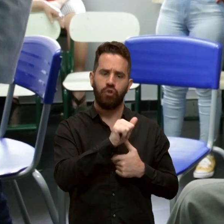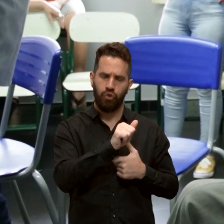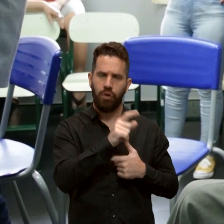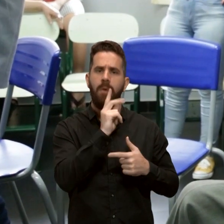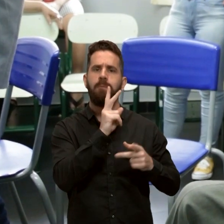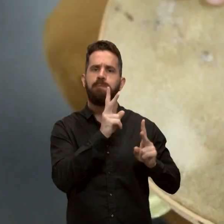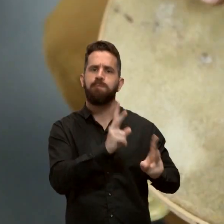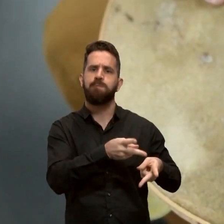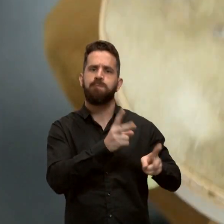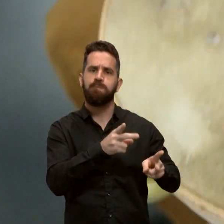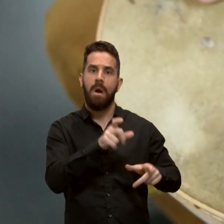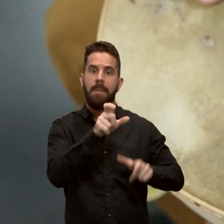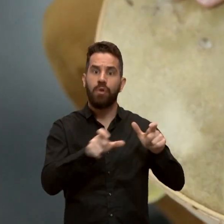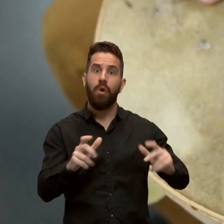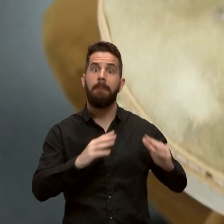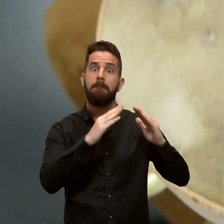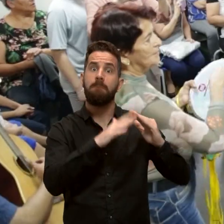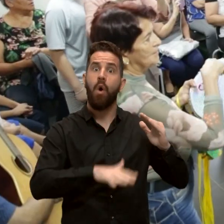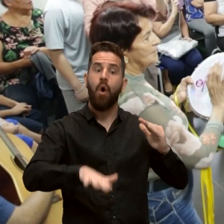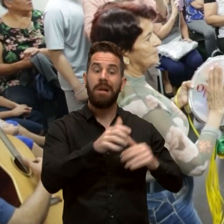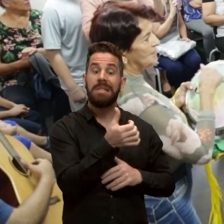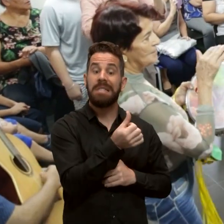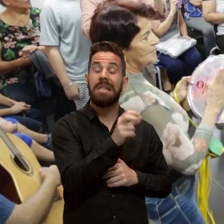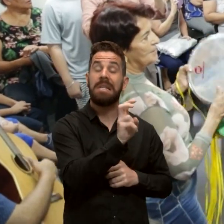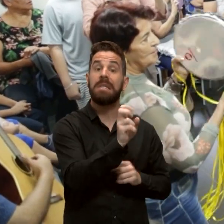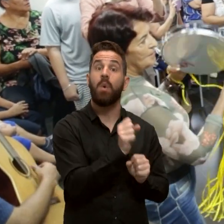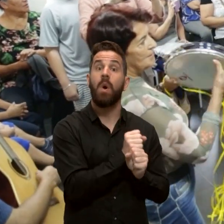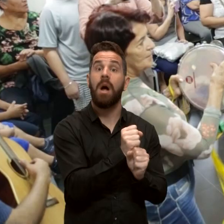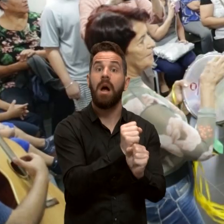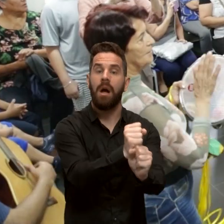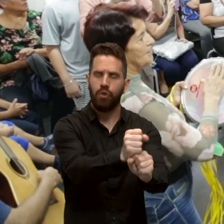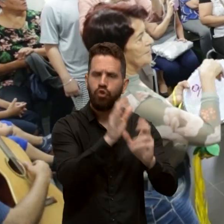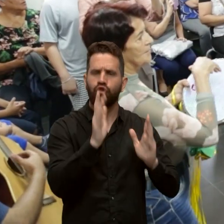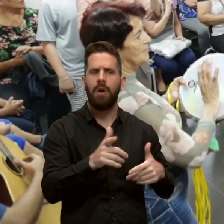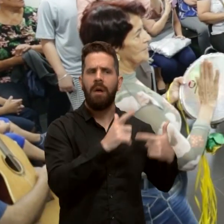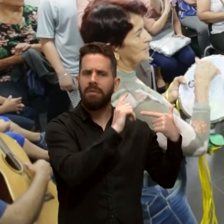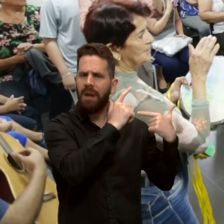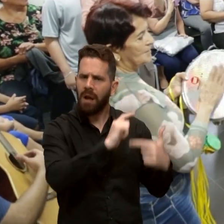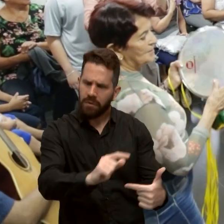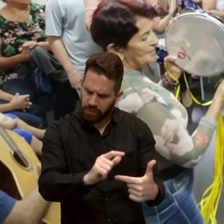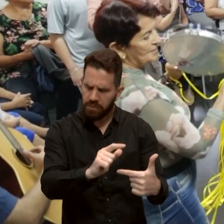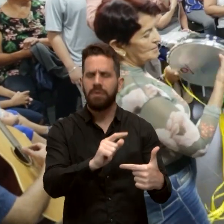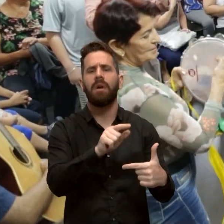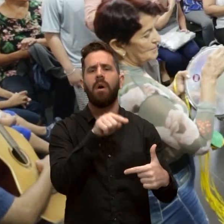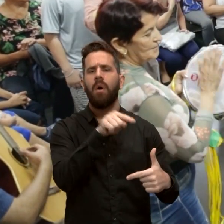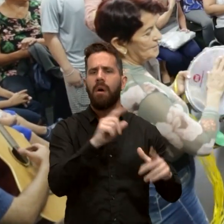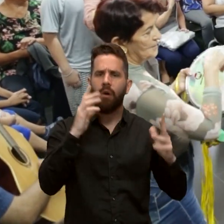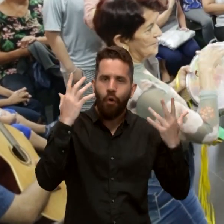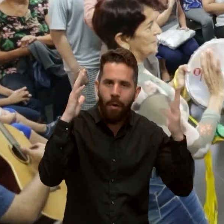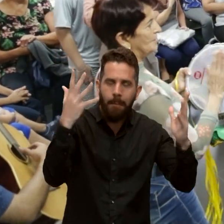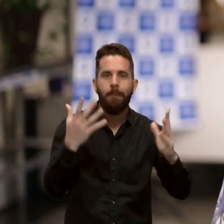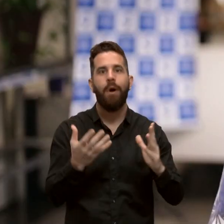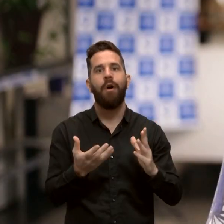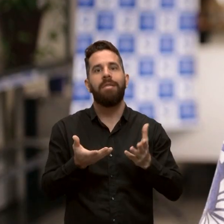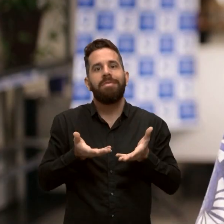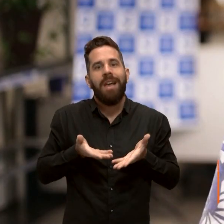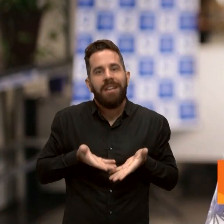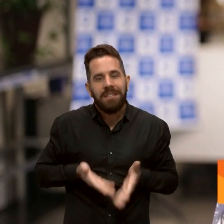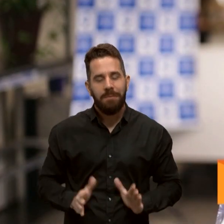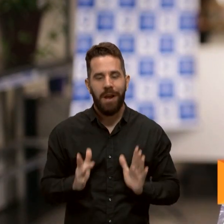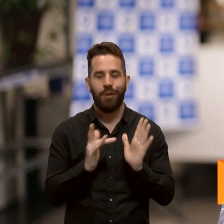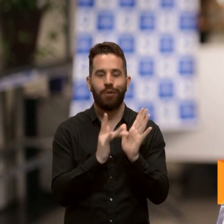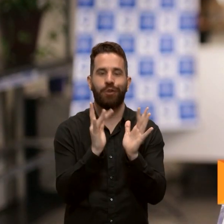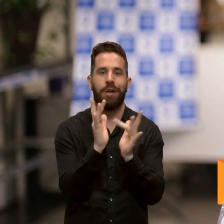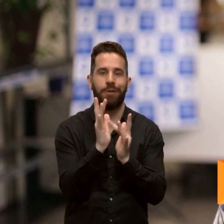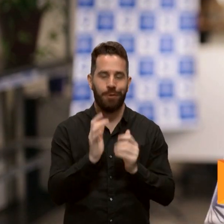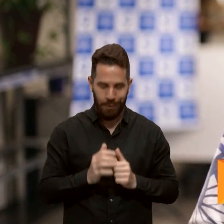mantida pelos moradores há 65 anos e carrega a tradição de comemorar o nascimento de Jesus Cristo. O pessoal, onde